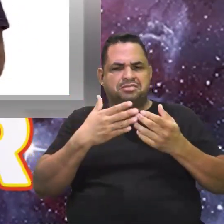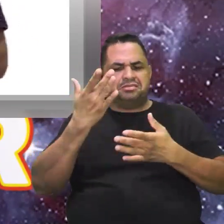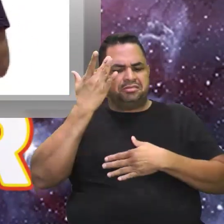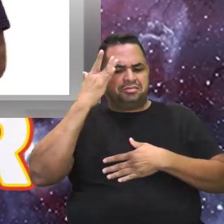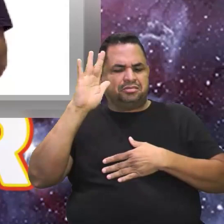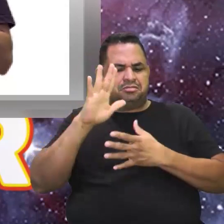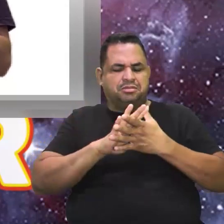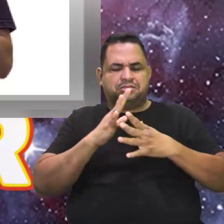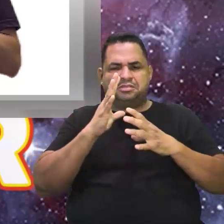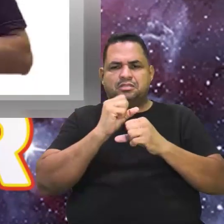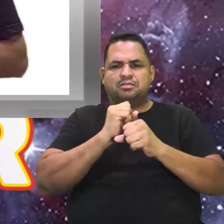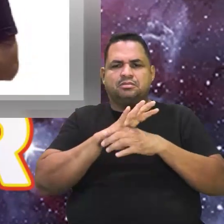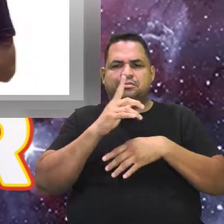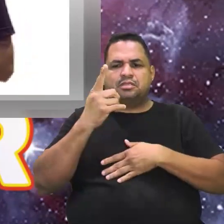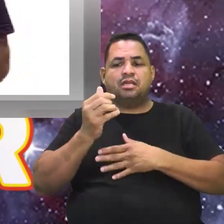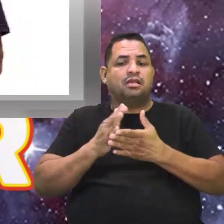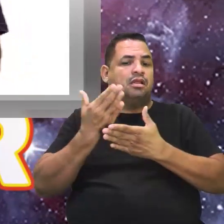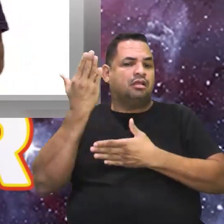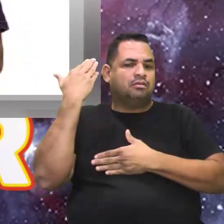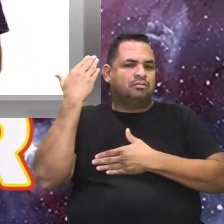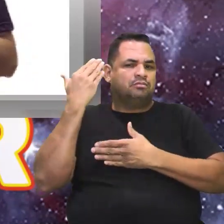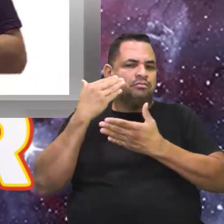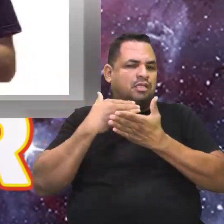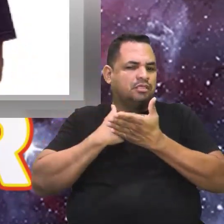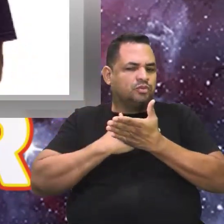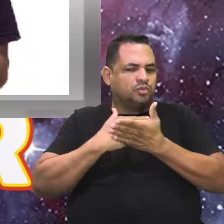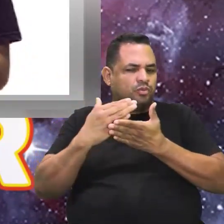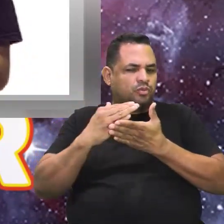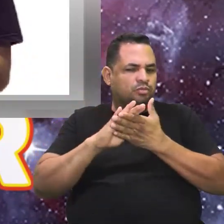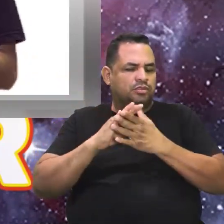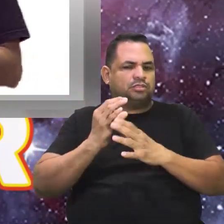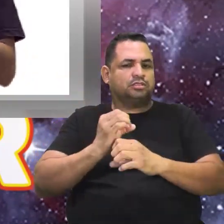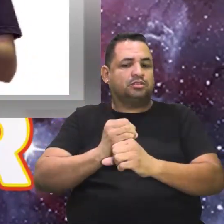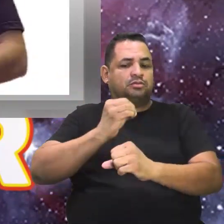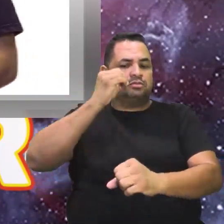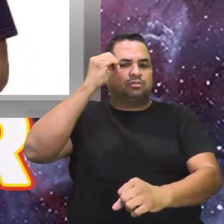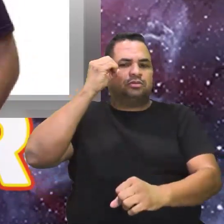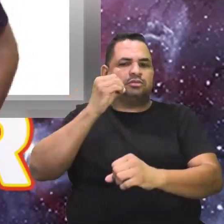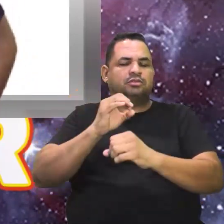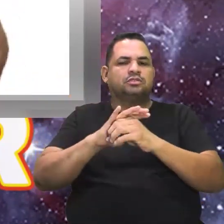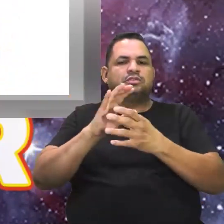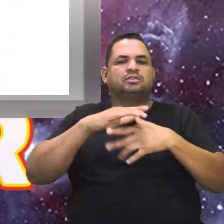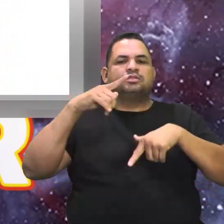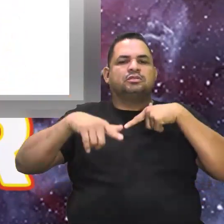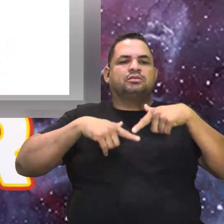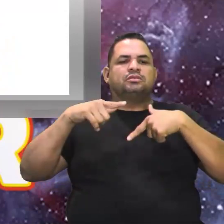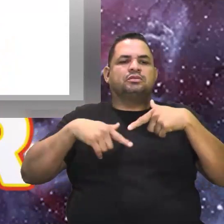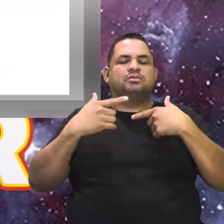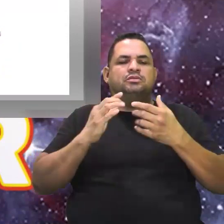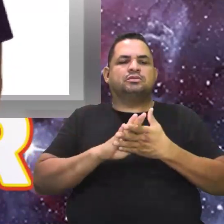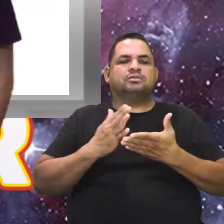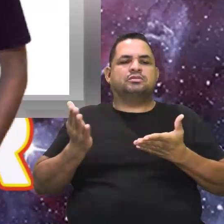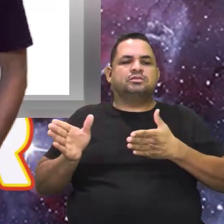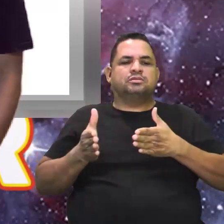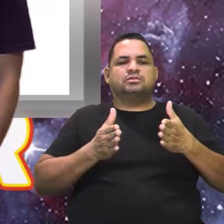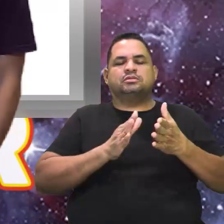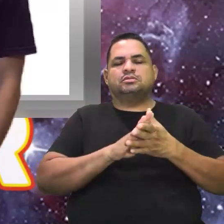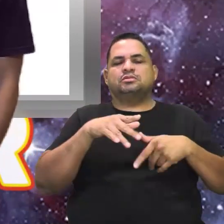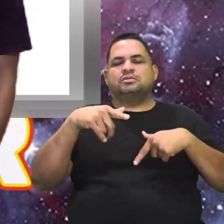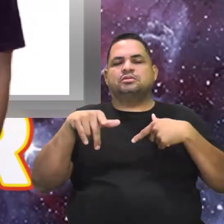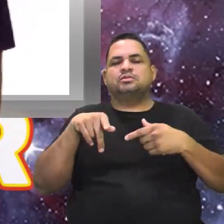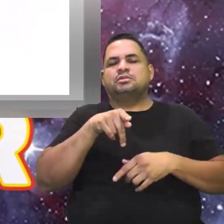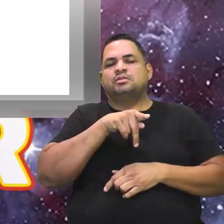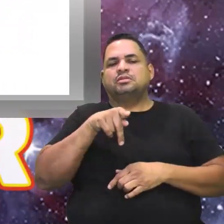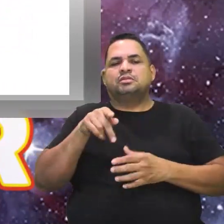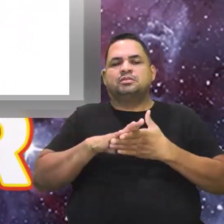preocupado com esse cálculo, não. Mas lá atrás tem um engenheiro de produção, né, que está trabalhando ali. E esse professor de matemática gosta de